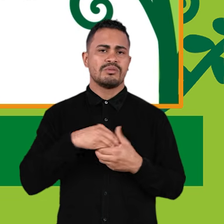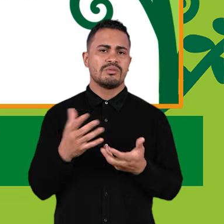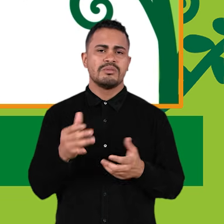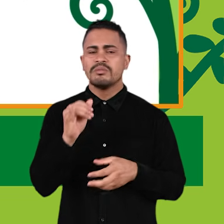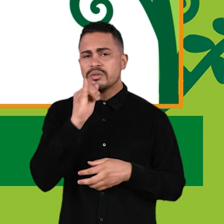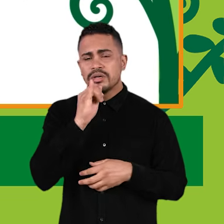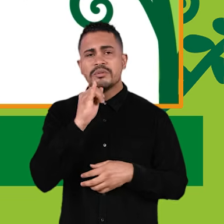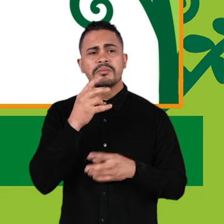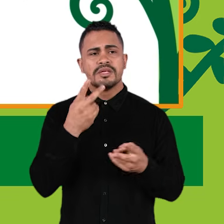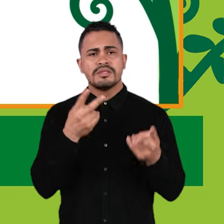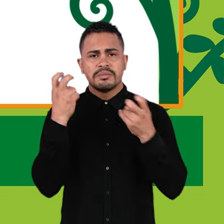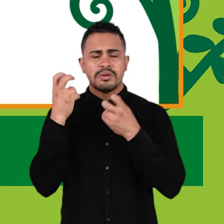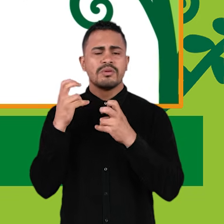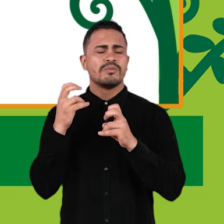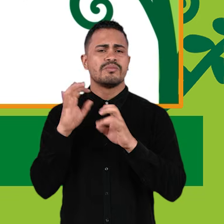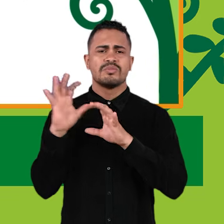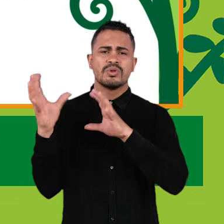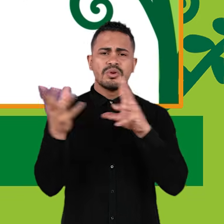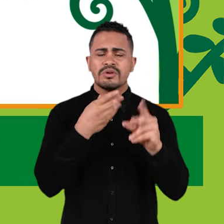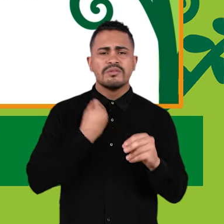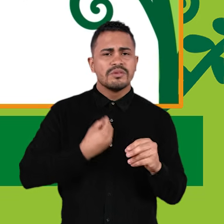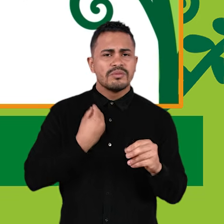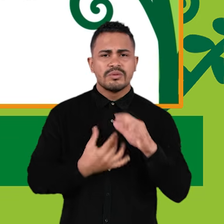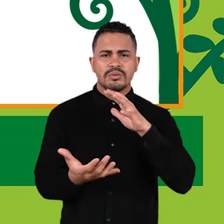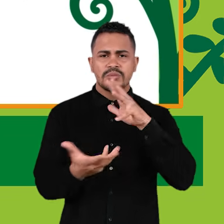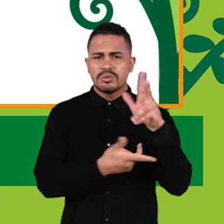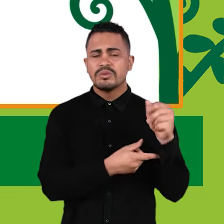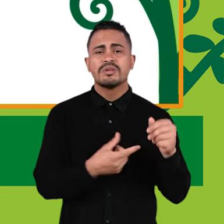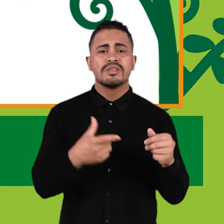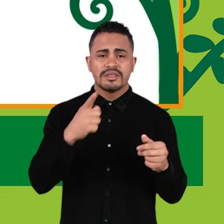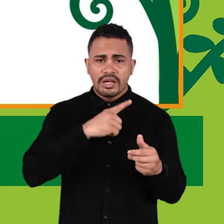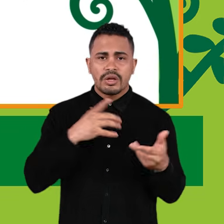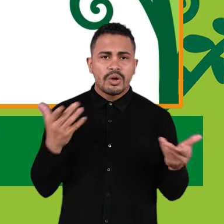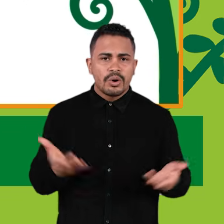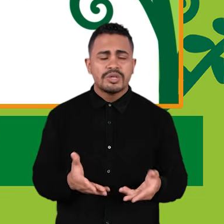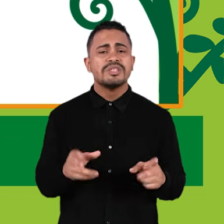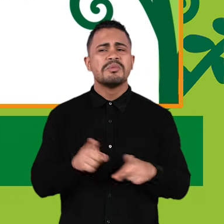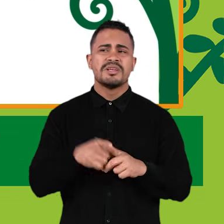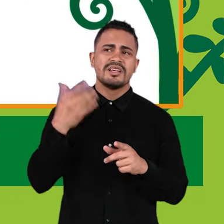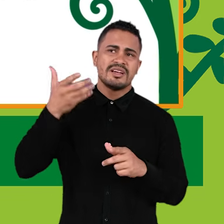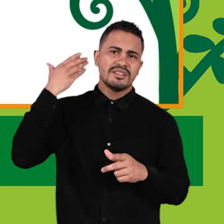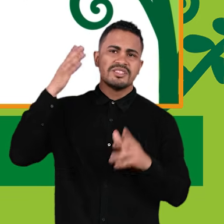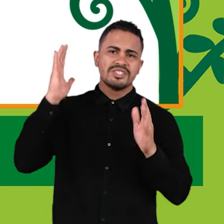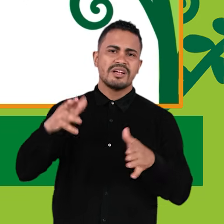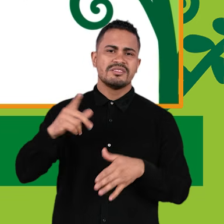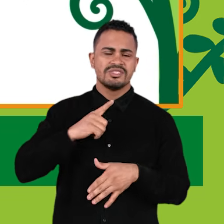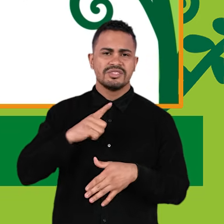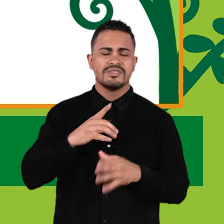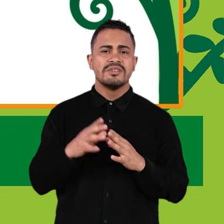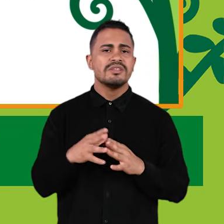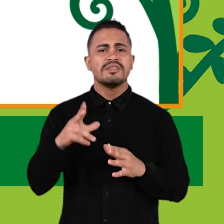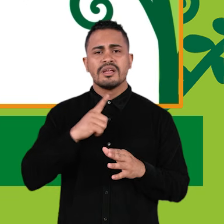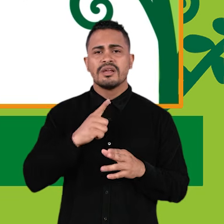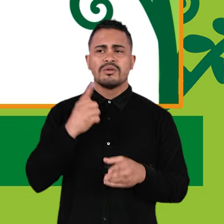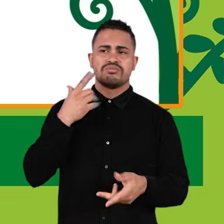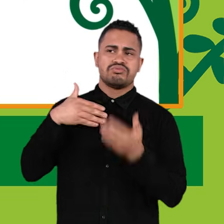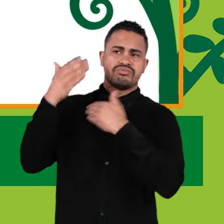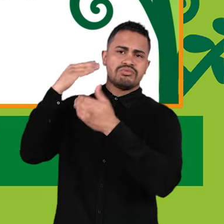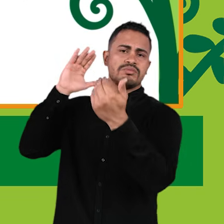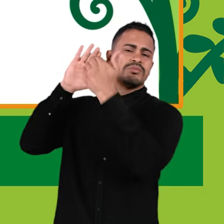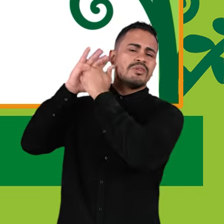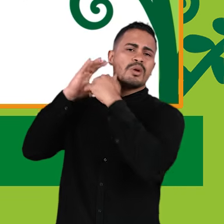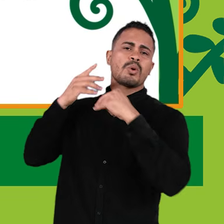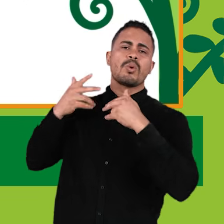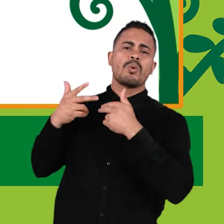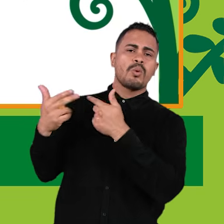gente acabou de ver ali que todos os seres vivos do mundo, do planeta que existem hoje, e até os que já existiram, os extintos, todos nós temos um ancestral comum.